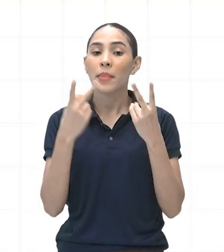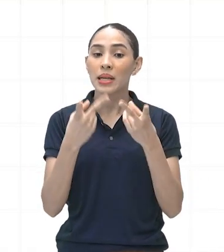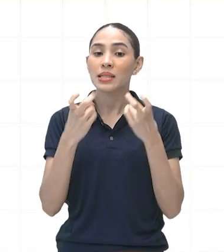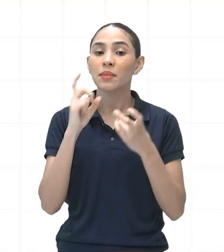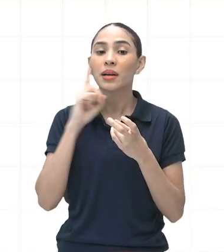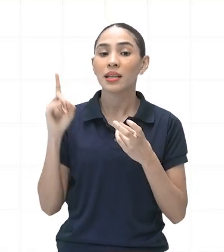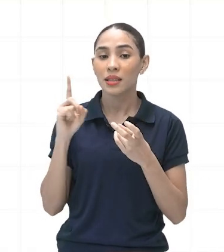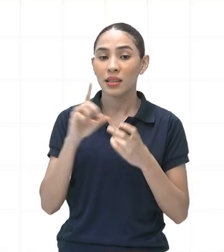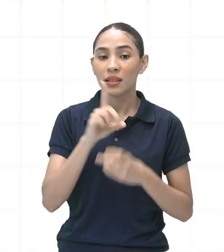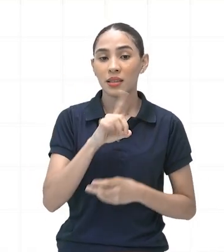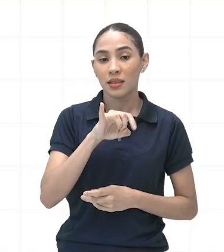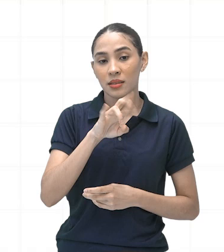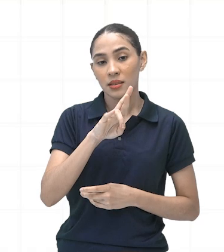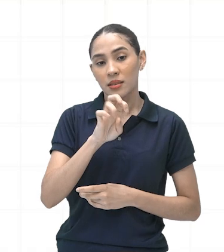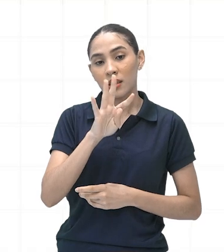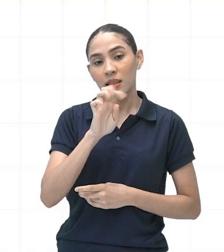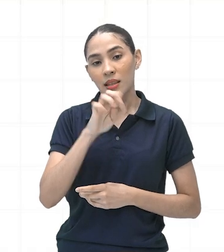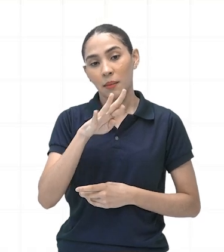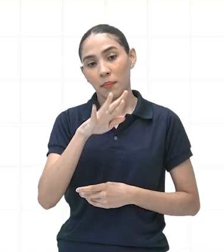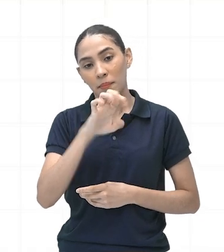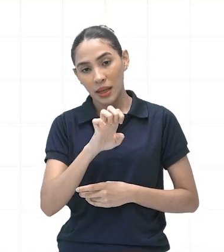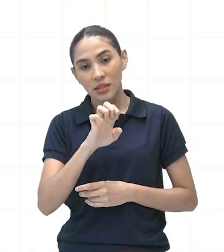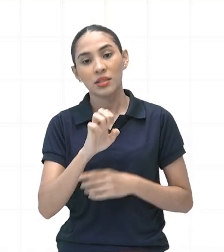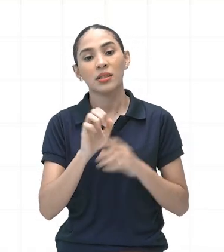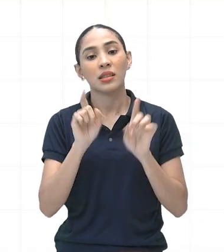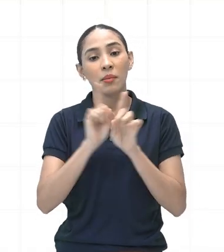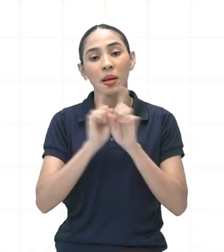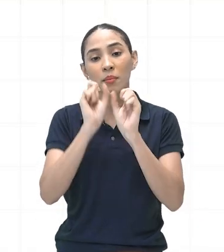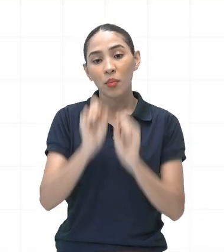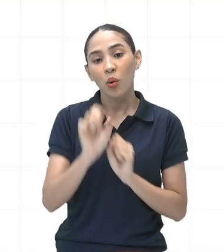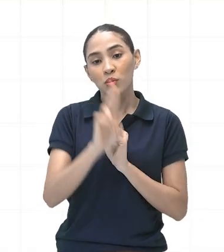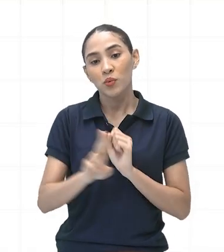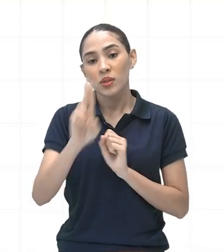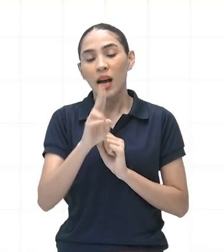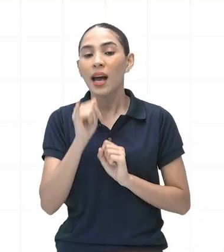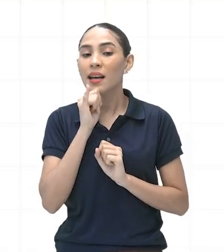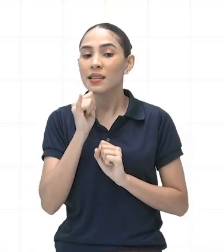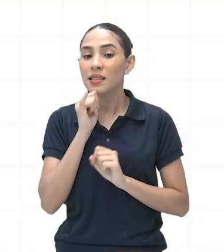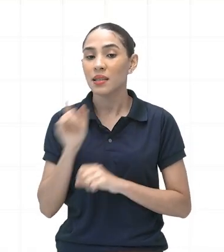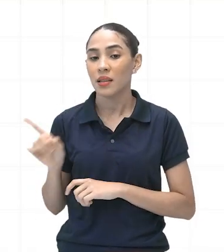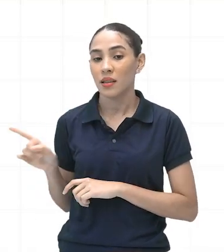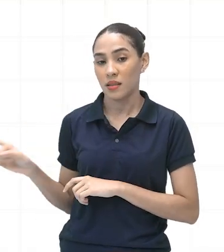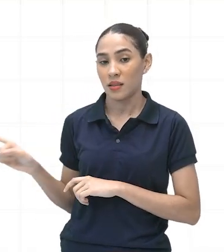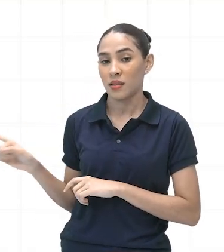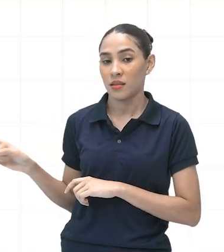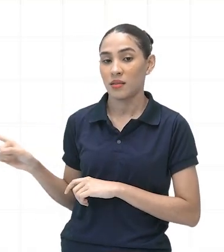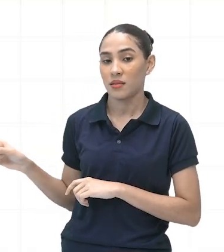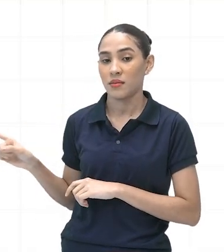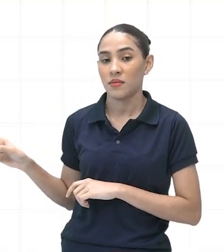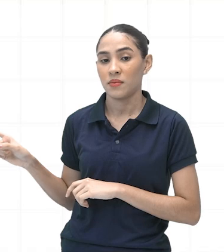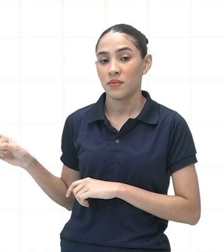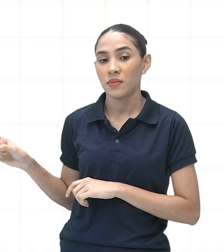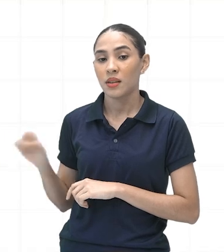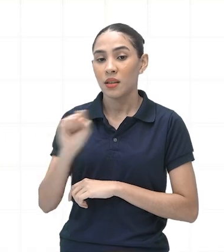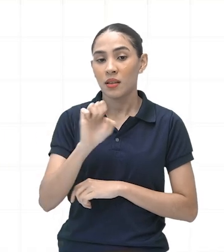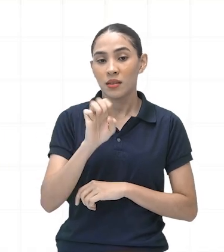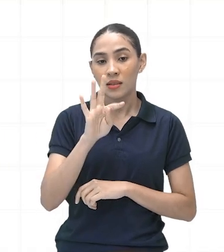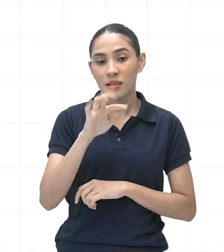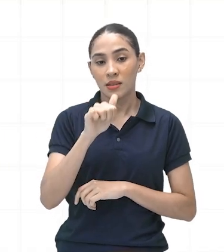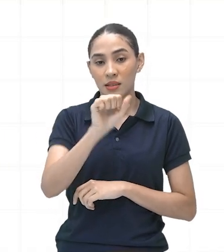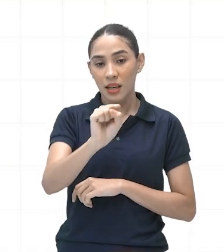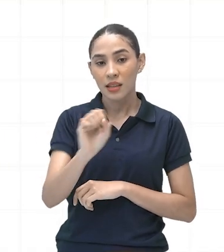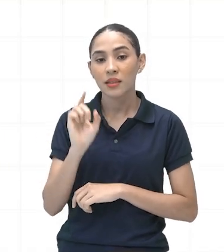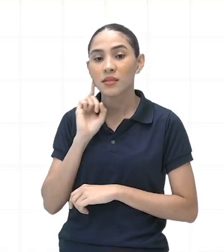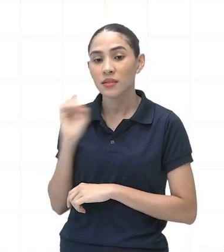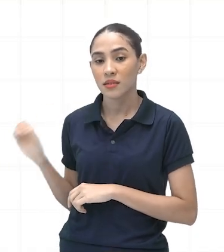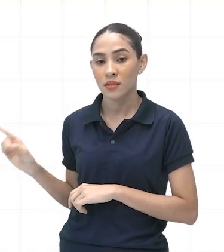é diretamente proporcionais, a gente pode utilizar, por exemplo, duas setas, indicando que as duas